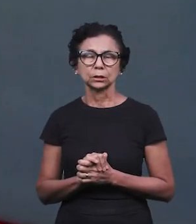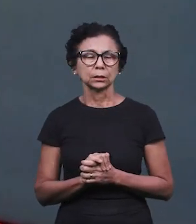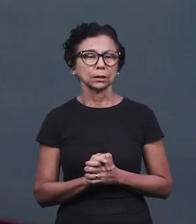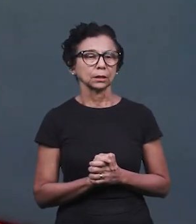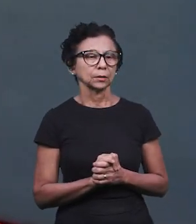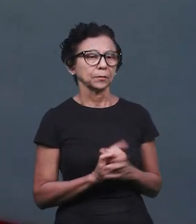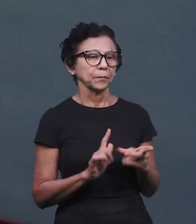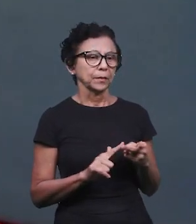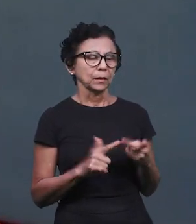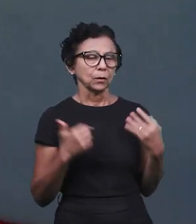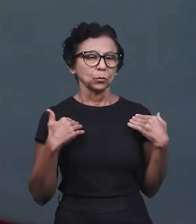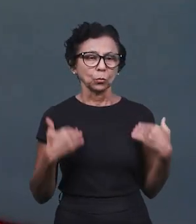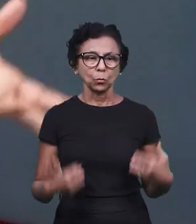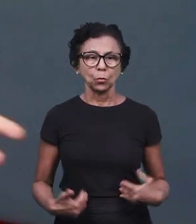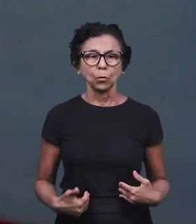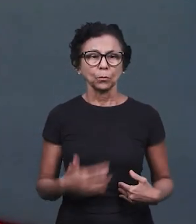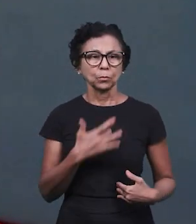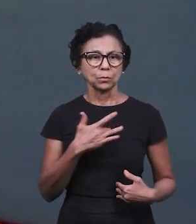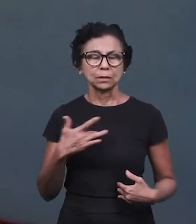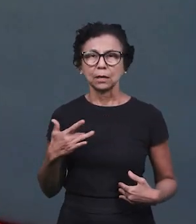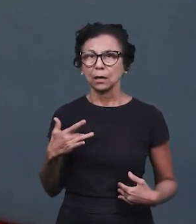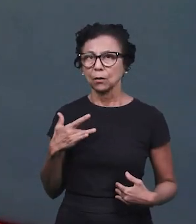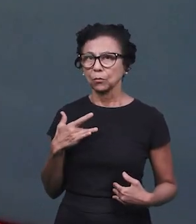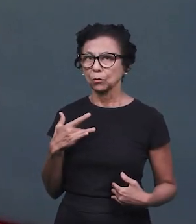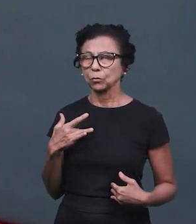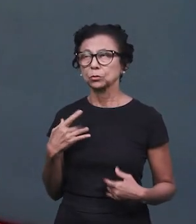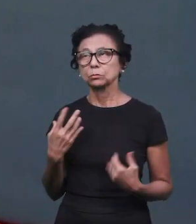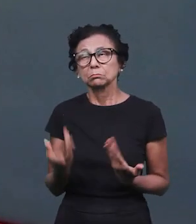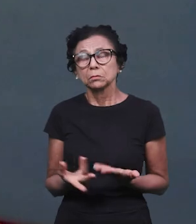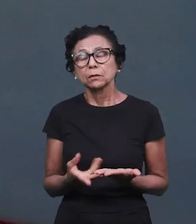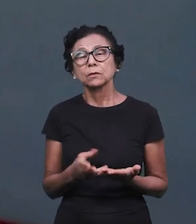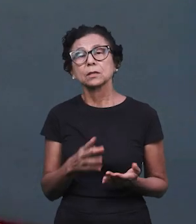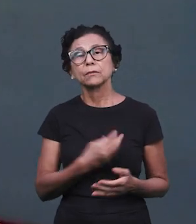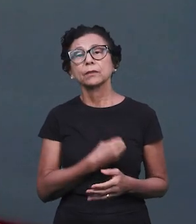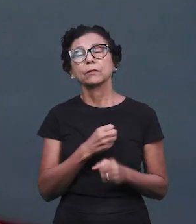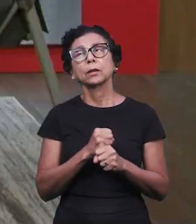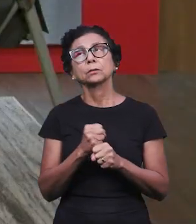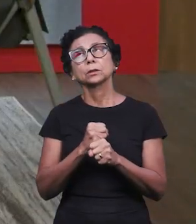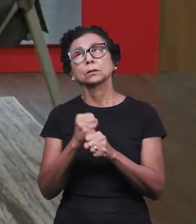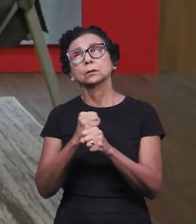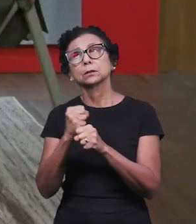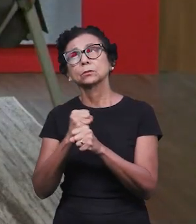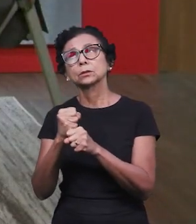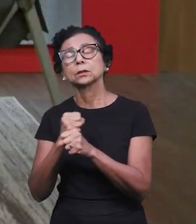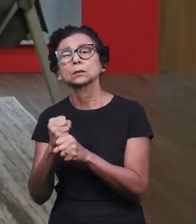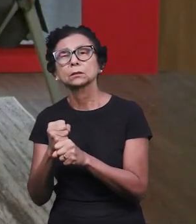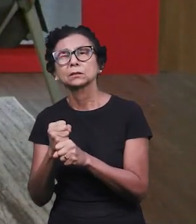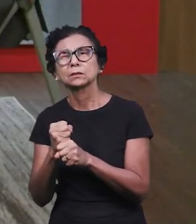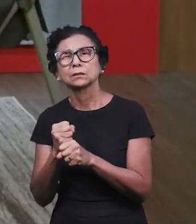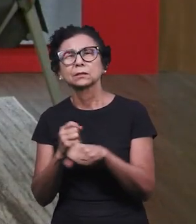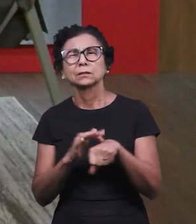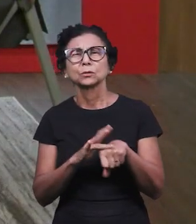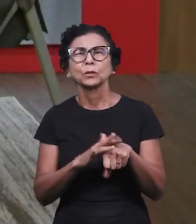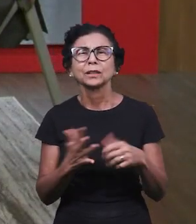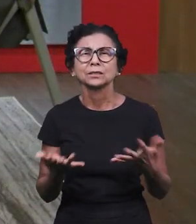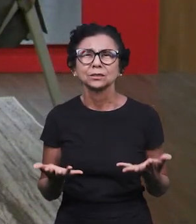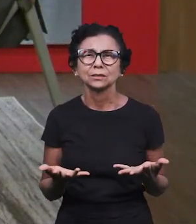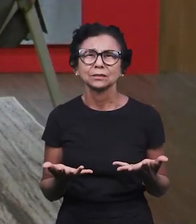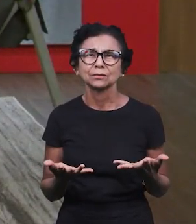bem. Mas não existe você viver bem sem saúde mental. Perfeito. E qual é o maior problema da saúde mental do